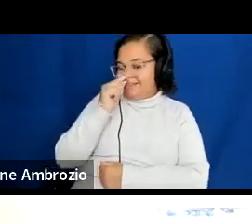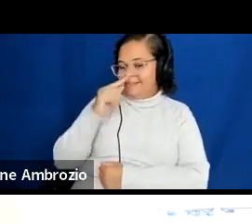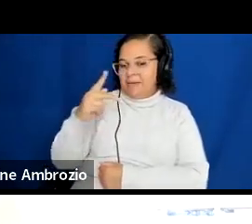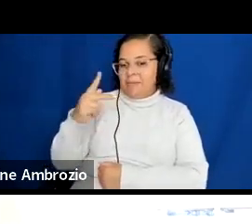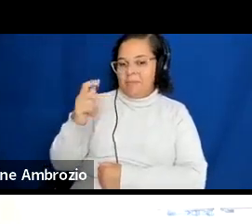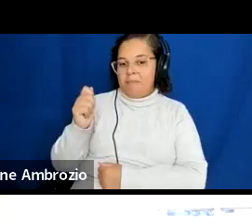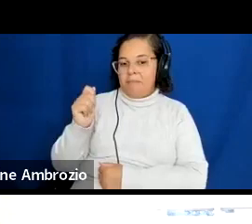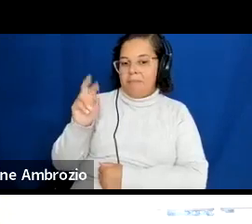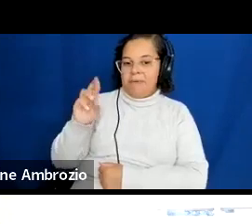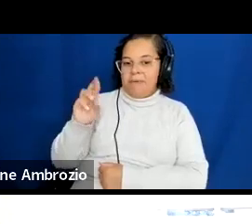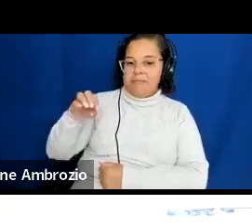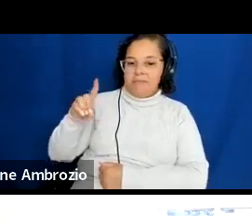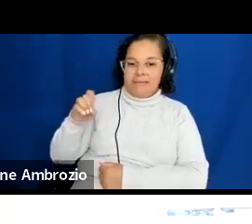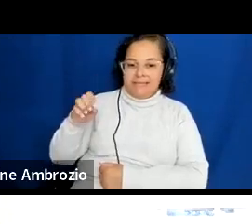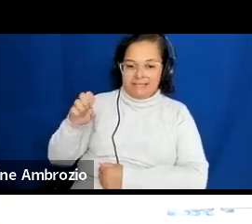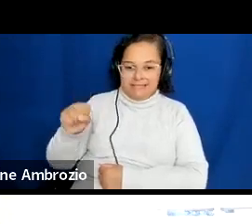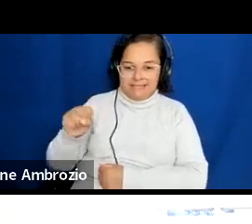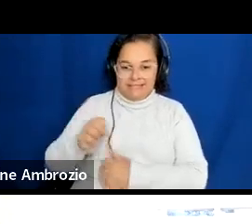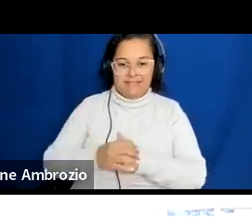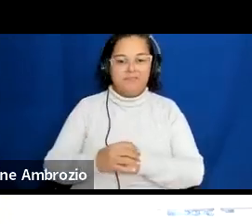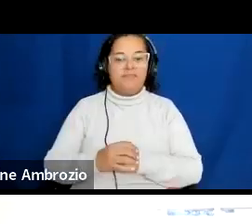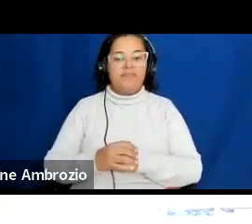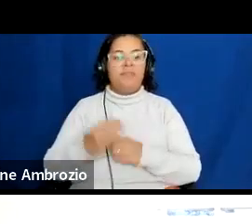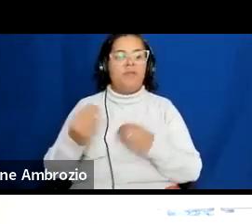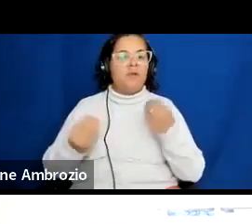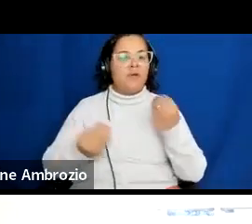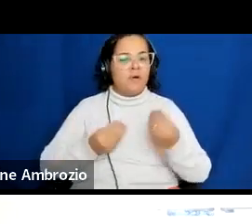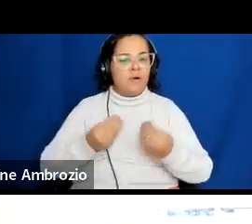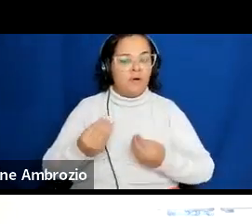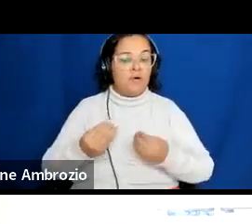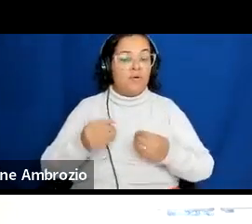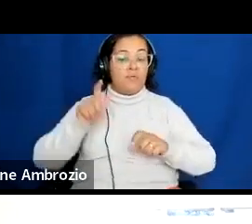começam entre produtores individuais,